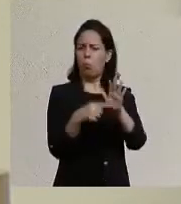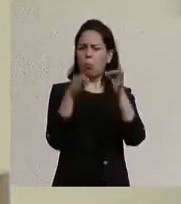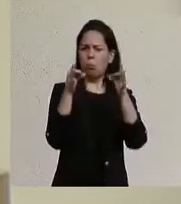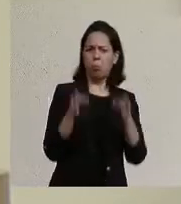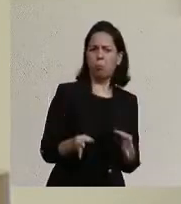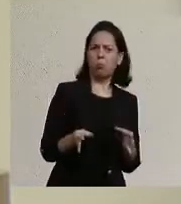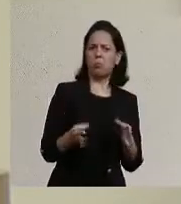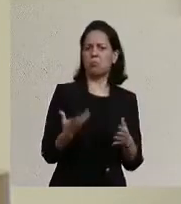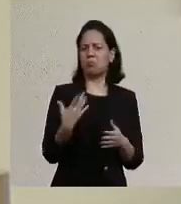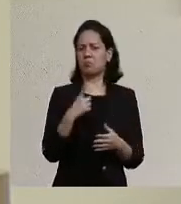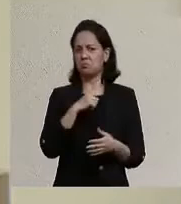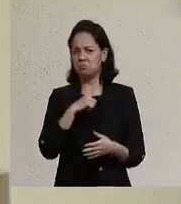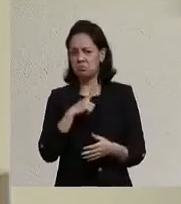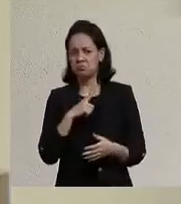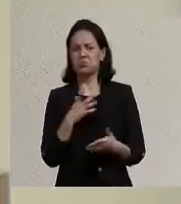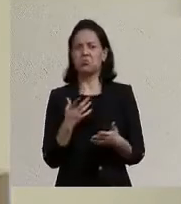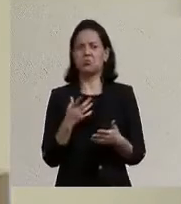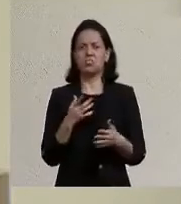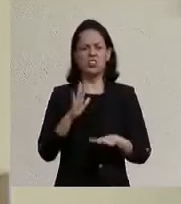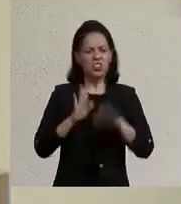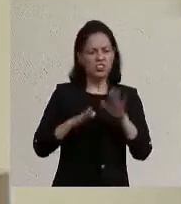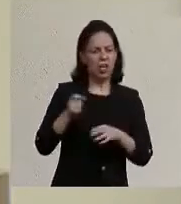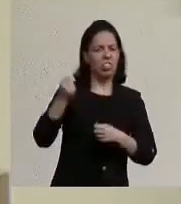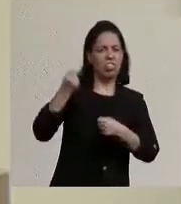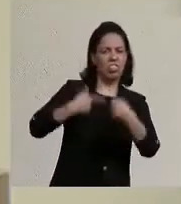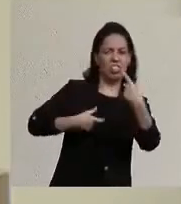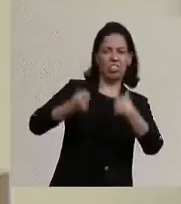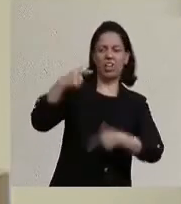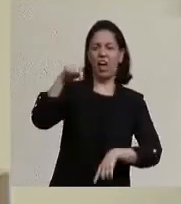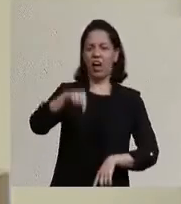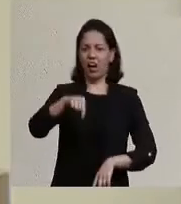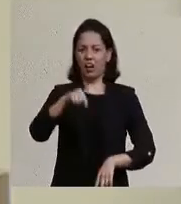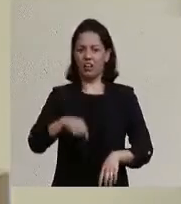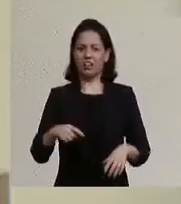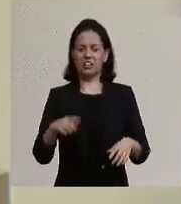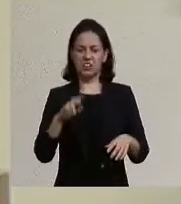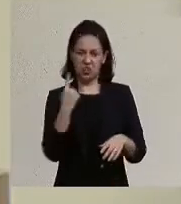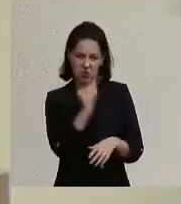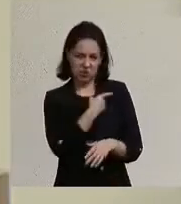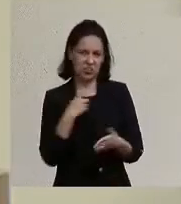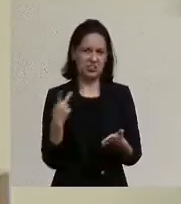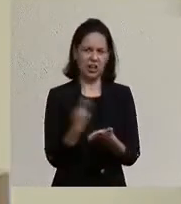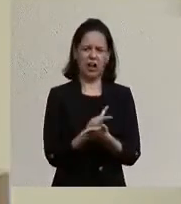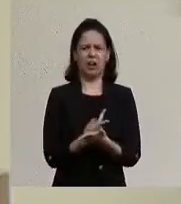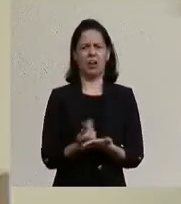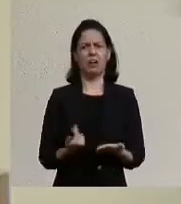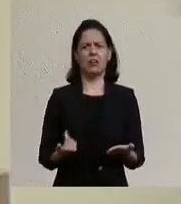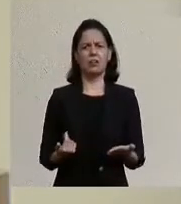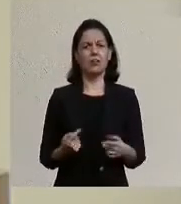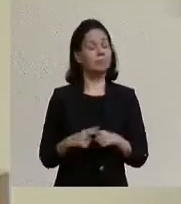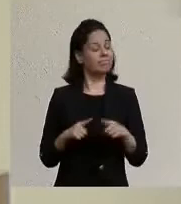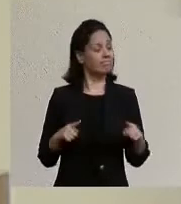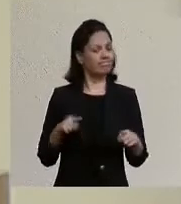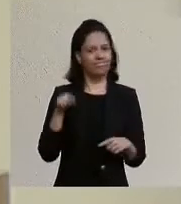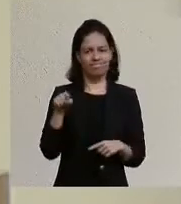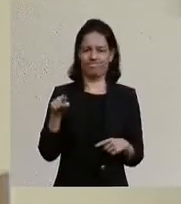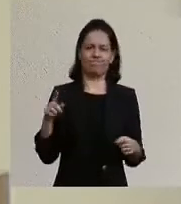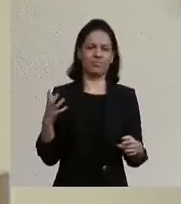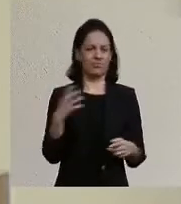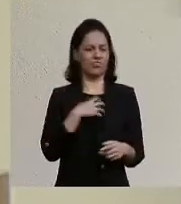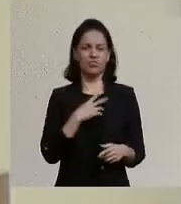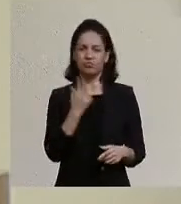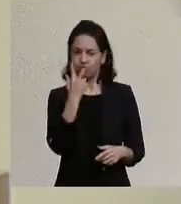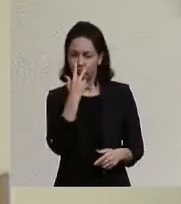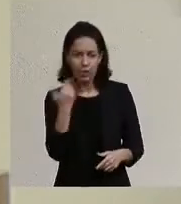que criticou nós dizendo que nós fizemos uma campanha suja mas ele não teve vergonha